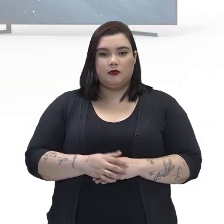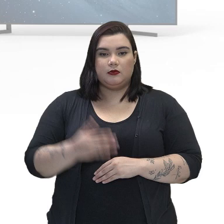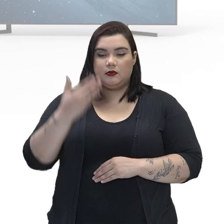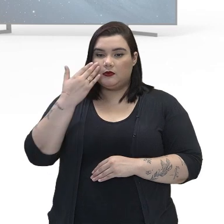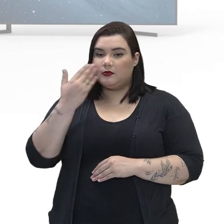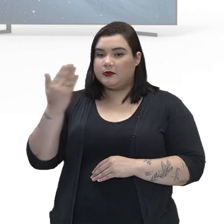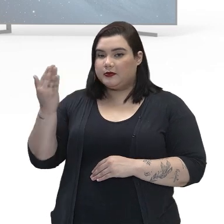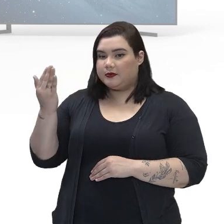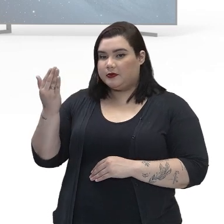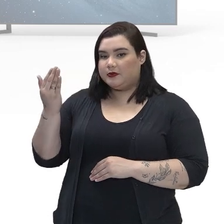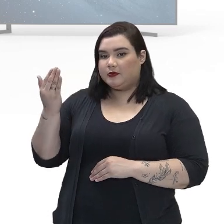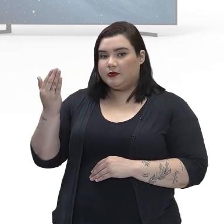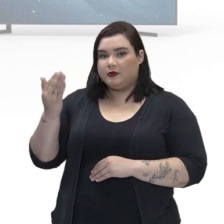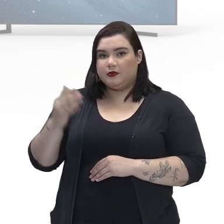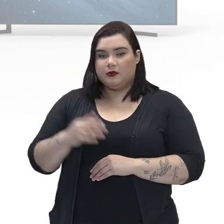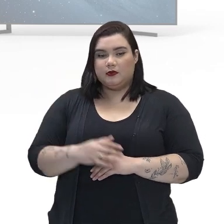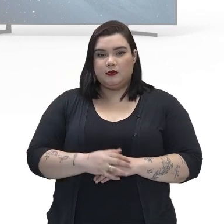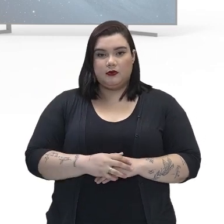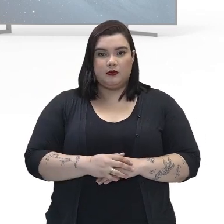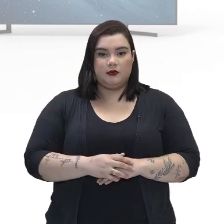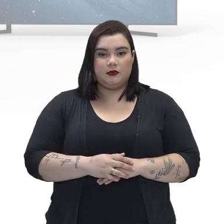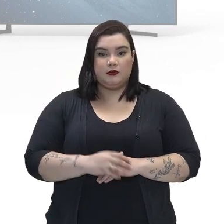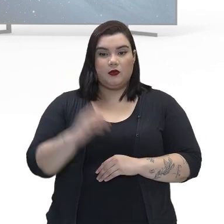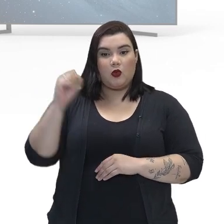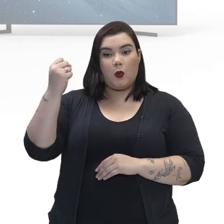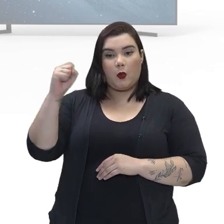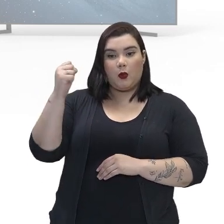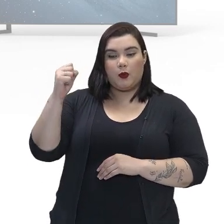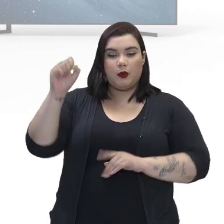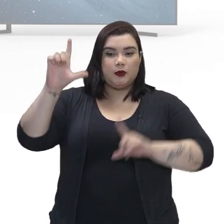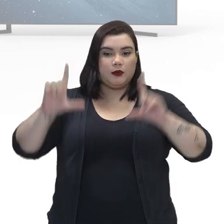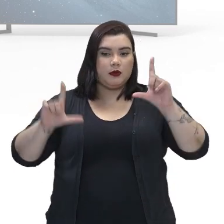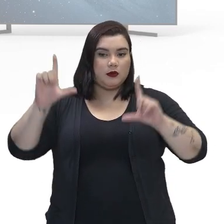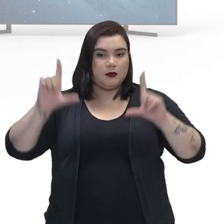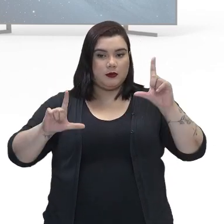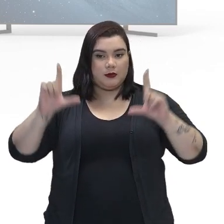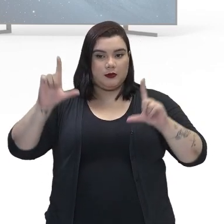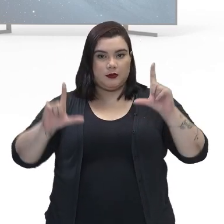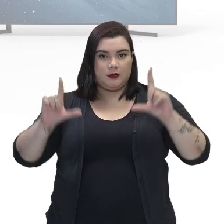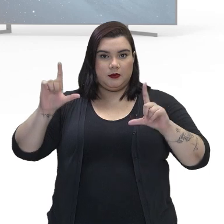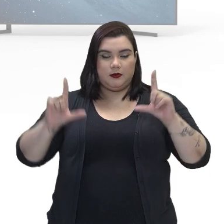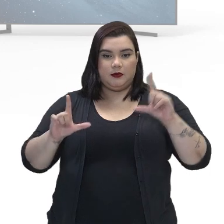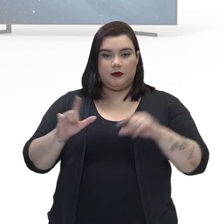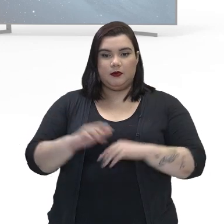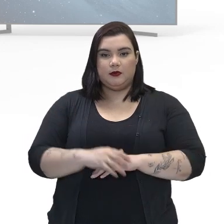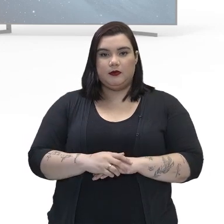Eight TVs. Oito televisões.